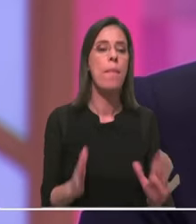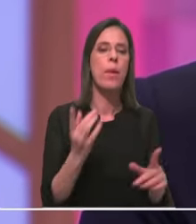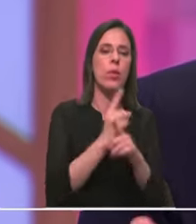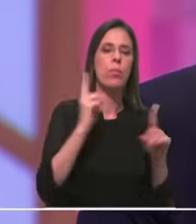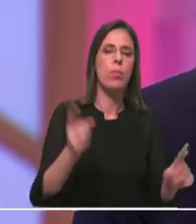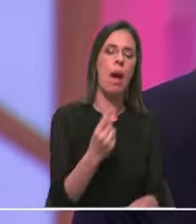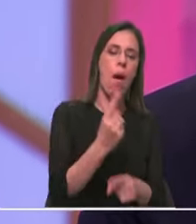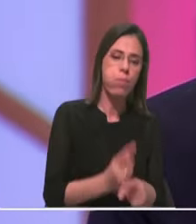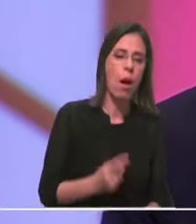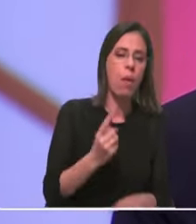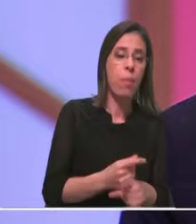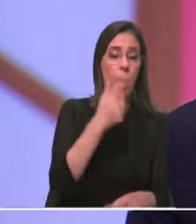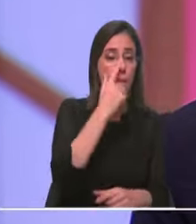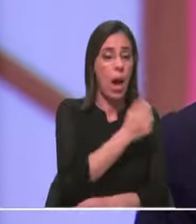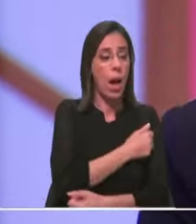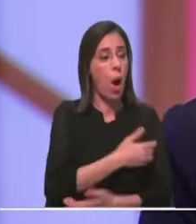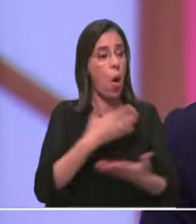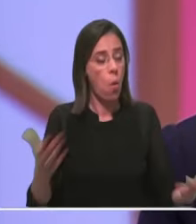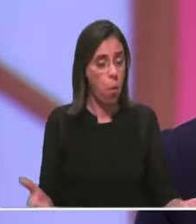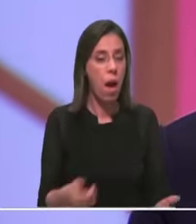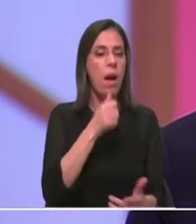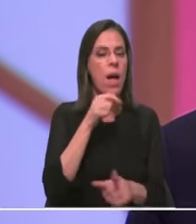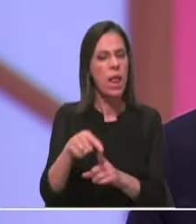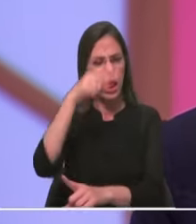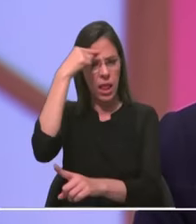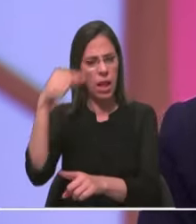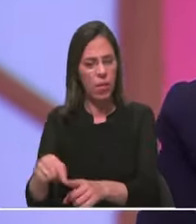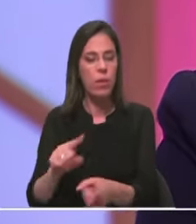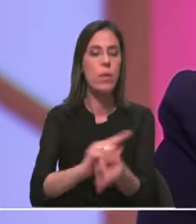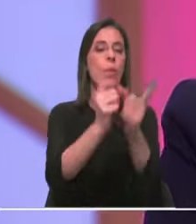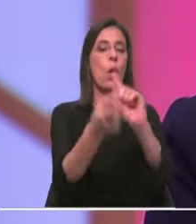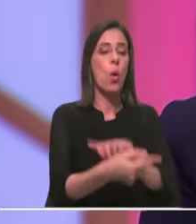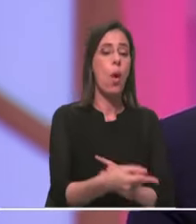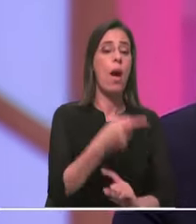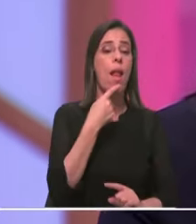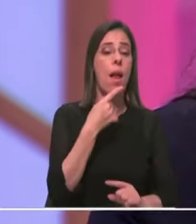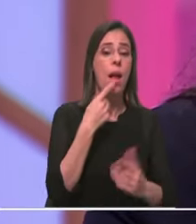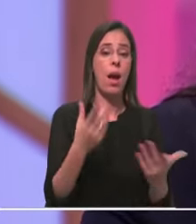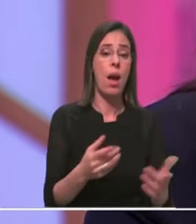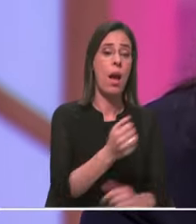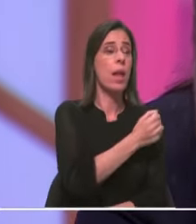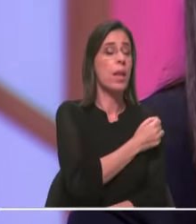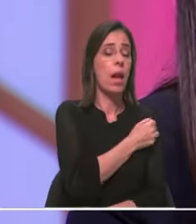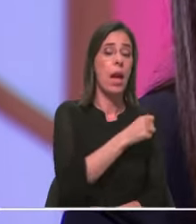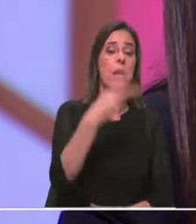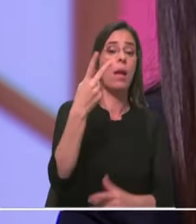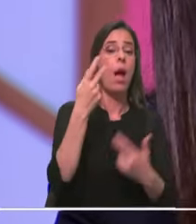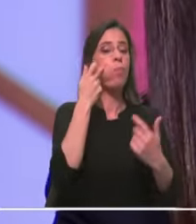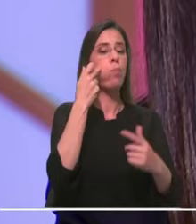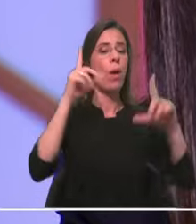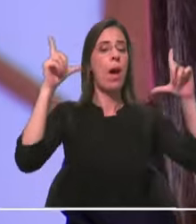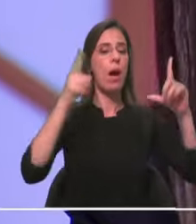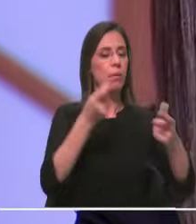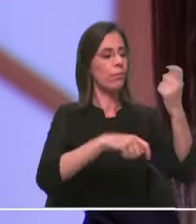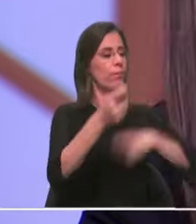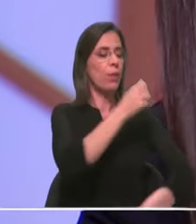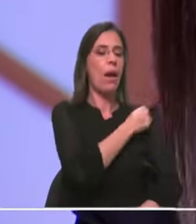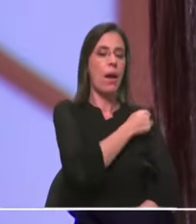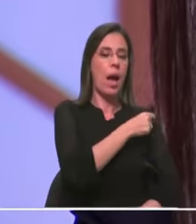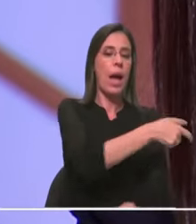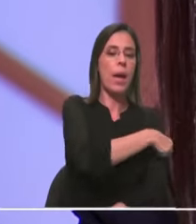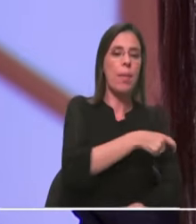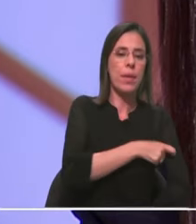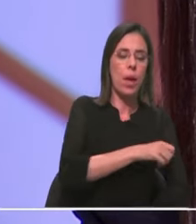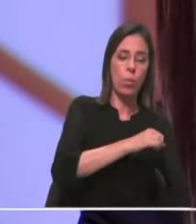porque é que são sempre as pessoas que não têm casa a levar com as medidas difíceis e depois quem fala em nome da Habitação na televisão são sempre os Agentes Imobiliários e os